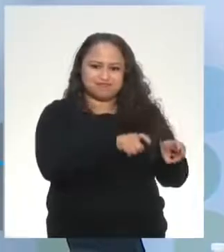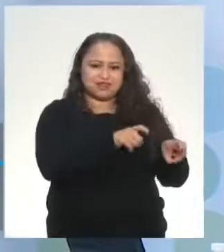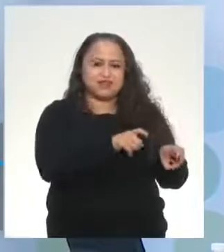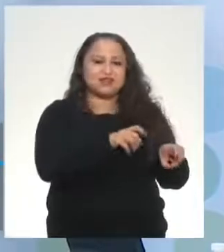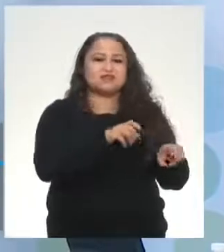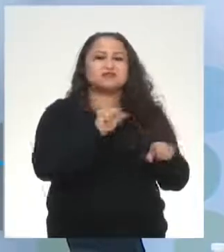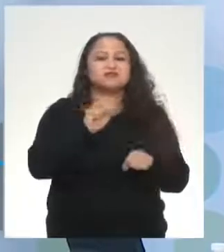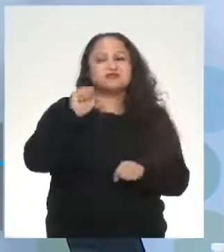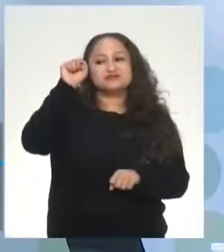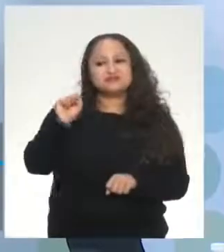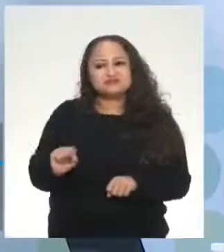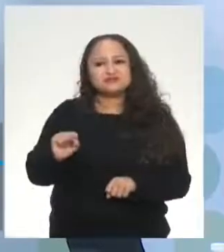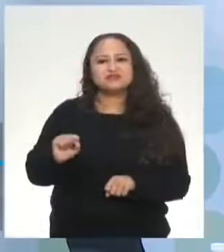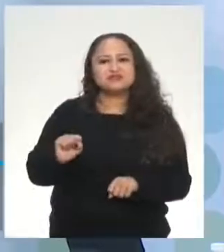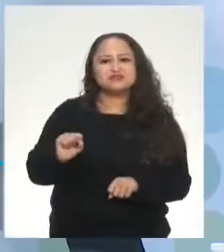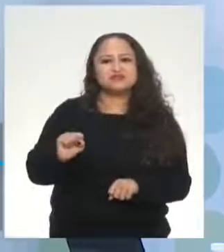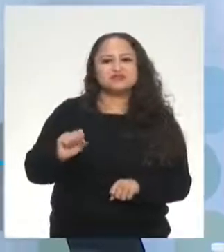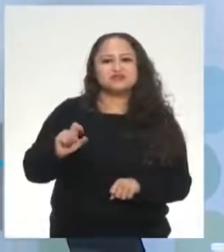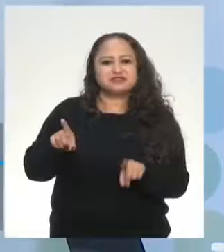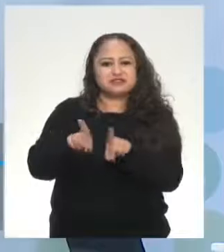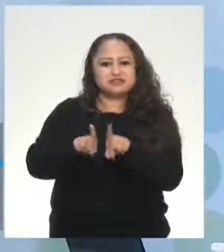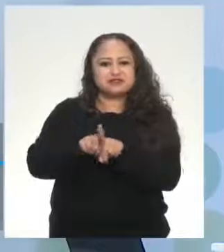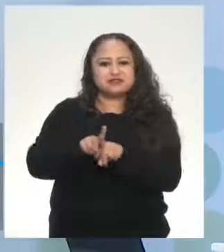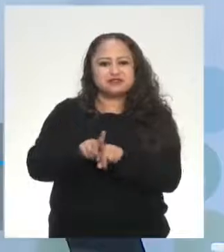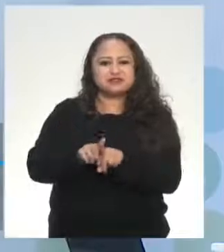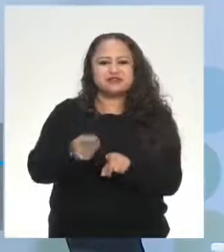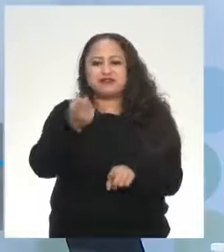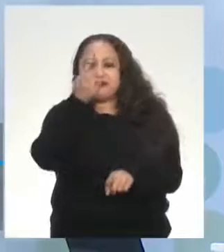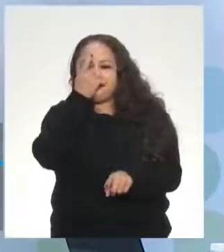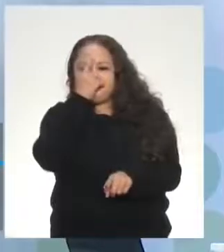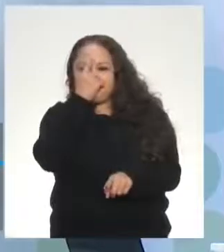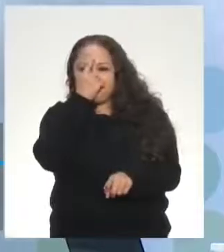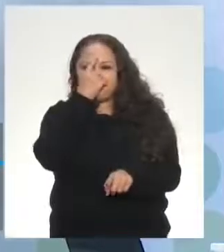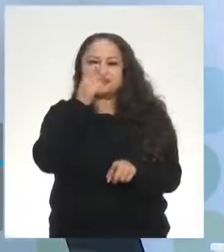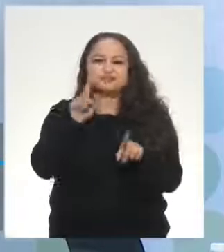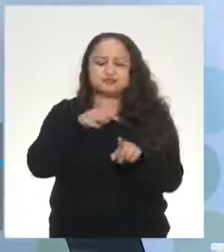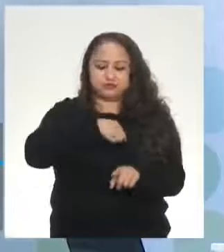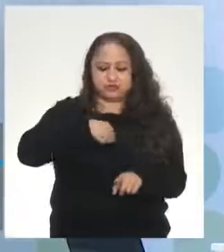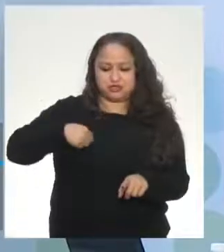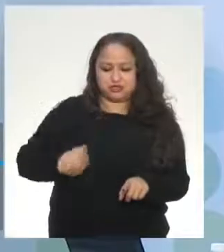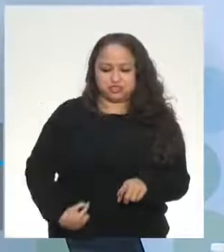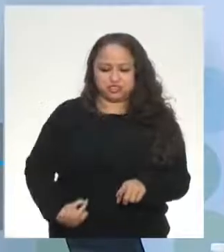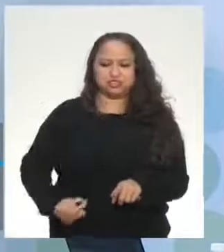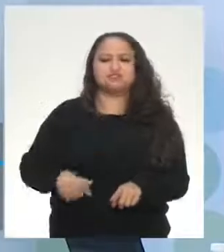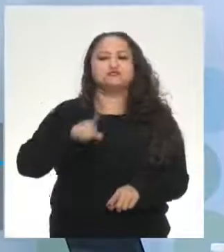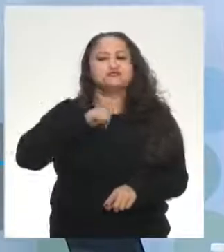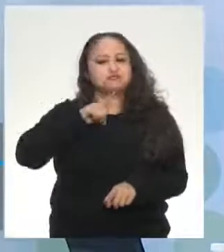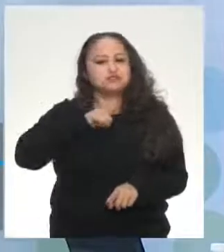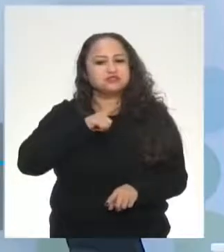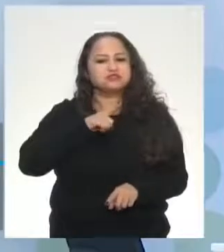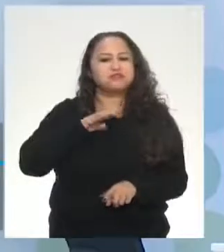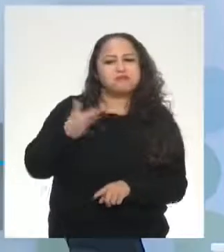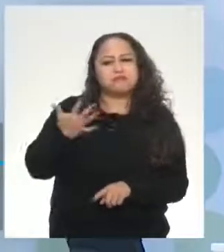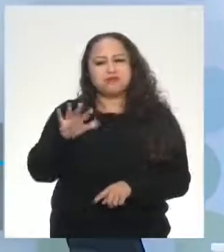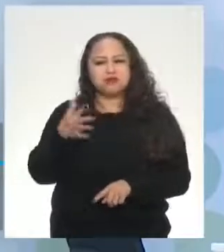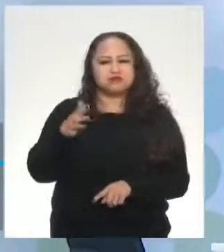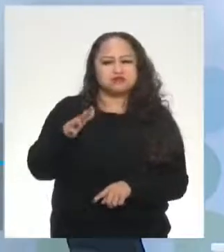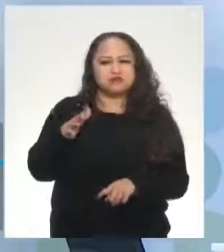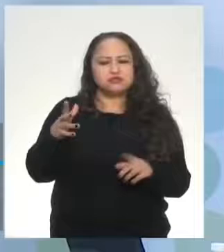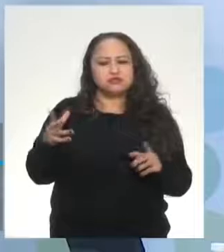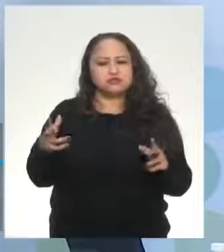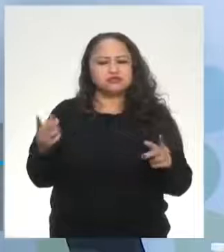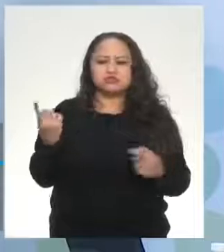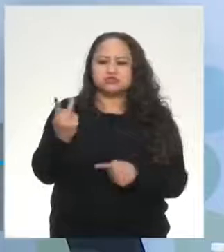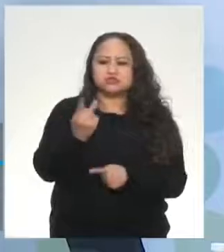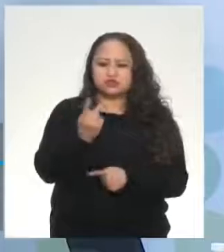a Índia e a China, que têm os dois maiores contingentes populacional total, né, se juntar os dois países, gira em torno